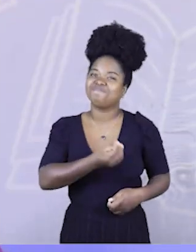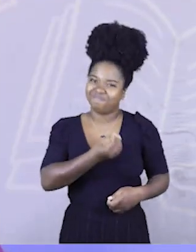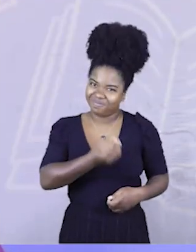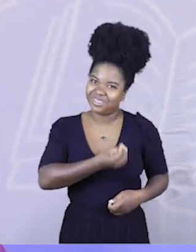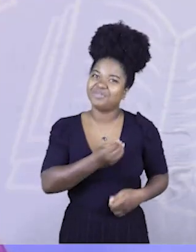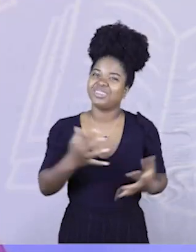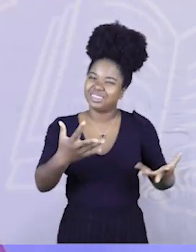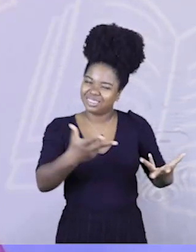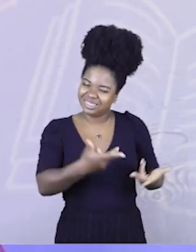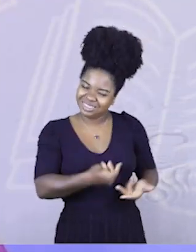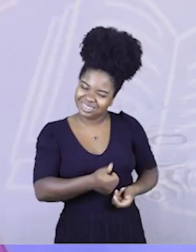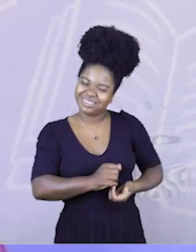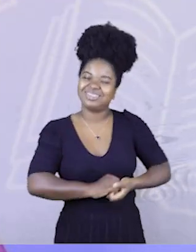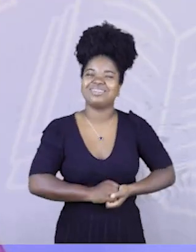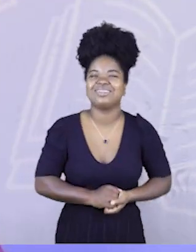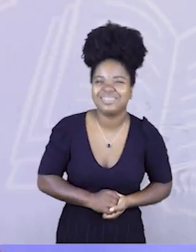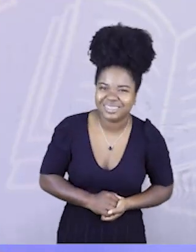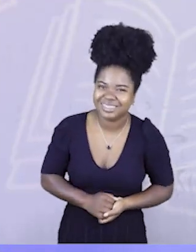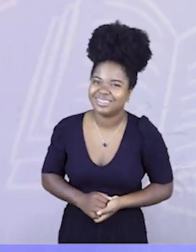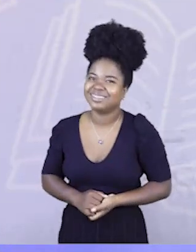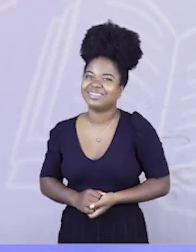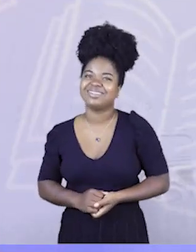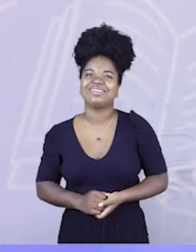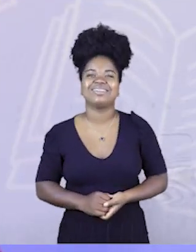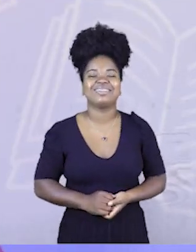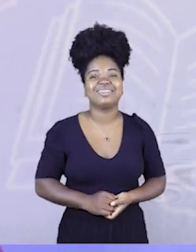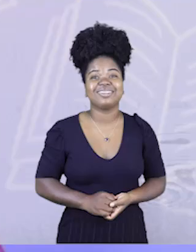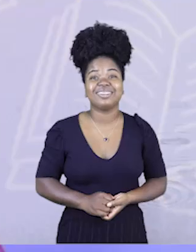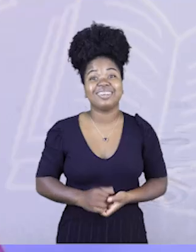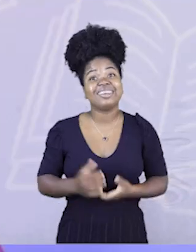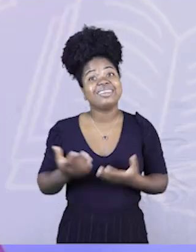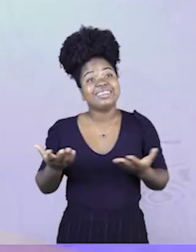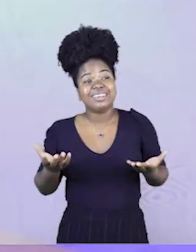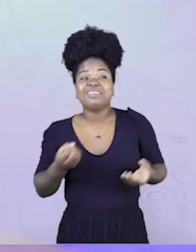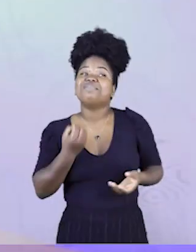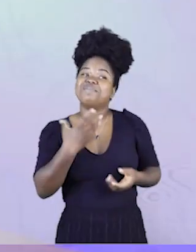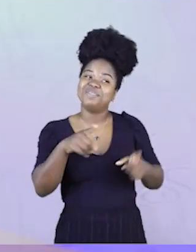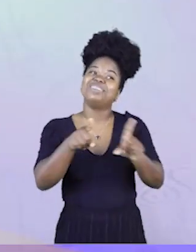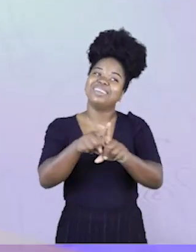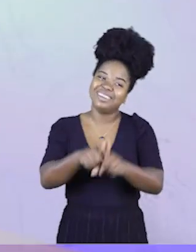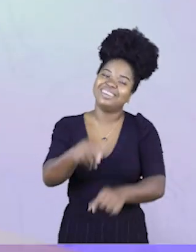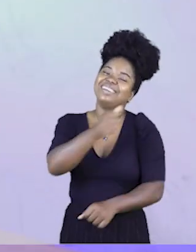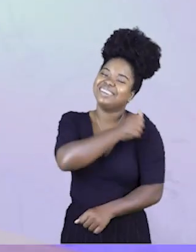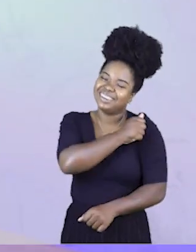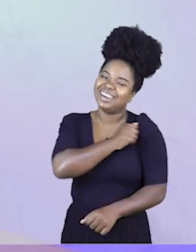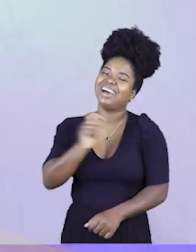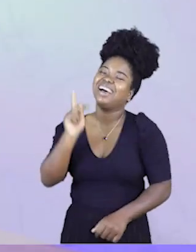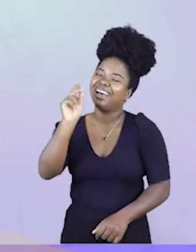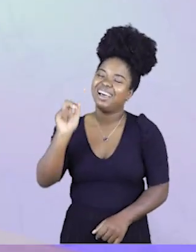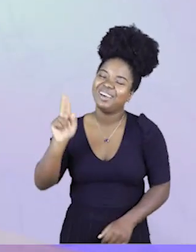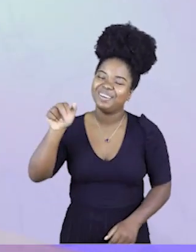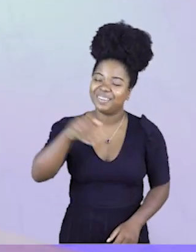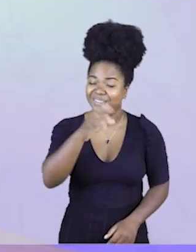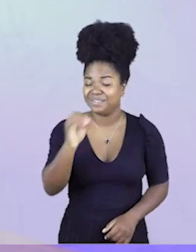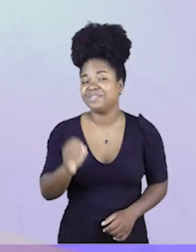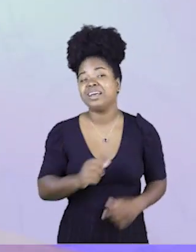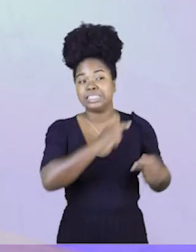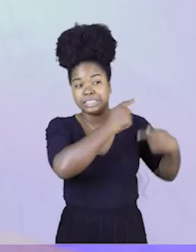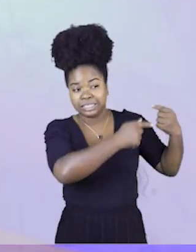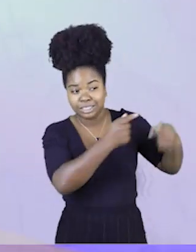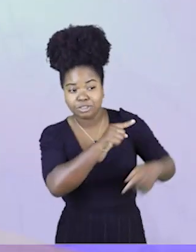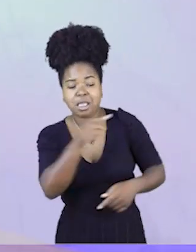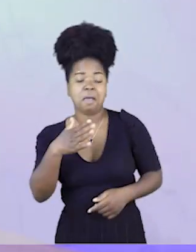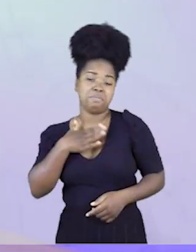de qualidade. Esse é o nosso compromisso e é para isso que nós trabalhamos cotidianamente. É isso. Tão bom também, né, Cauã, ver